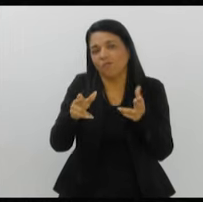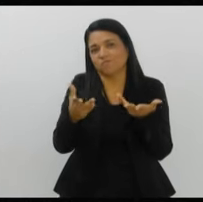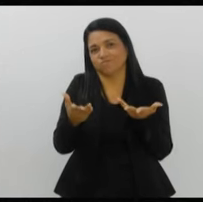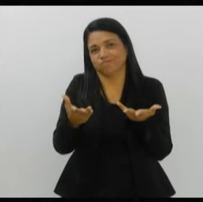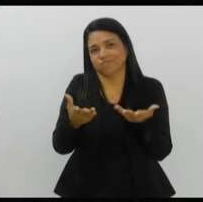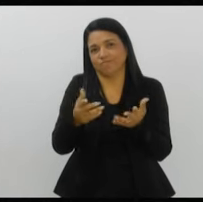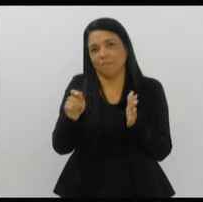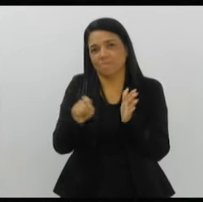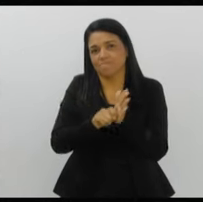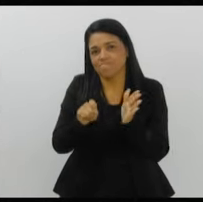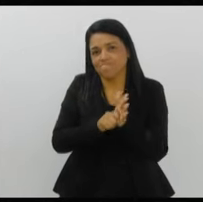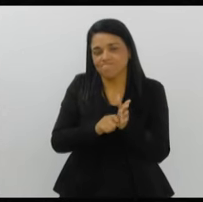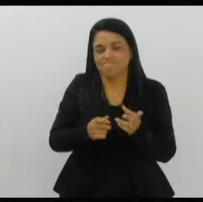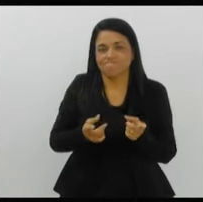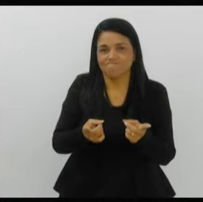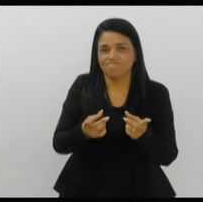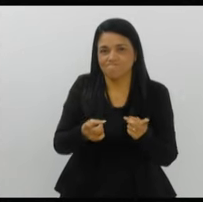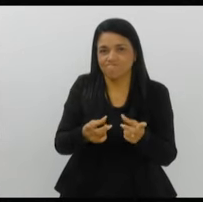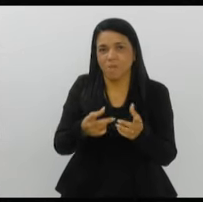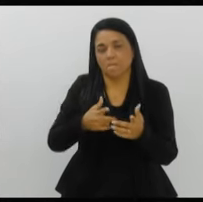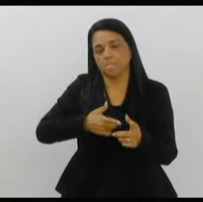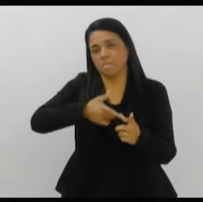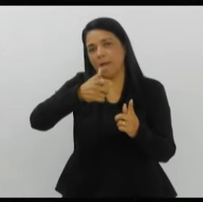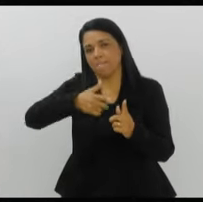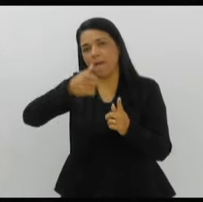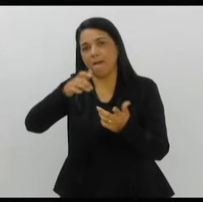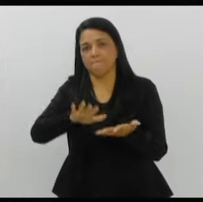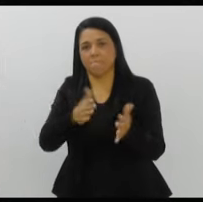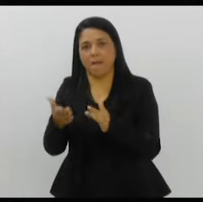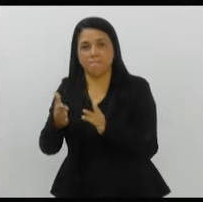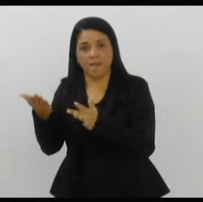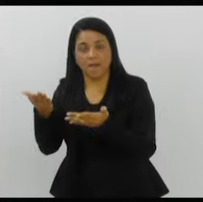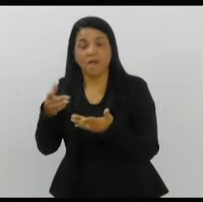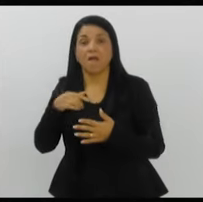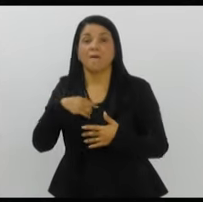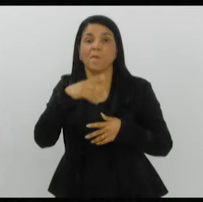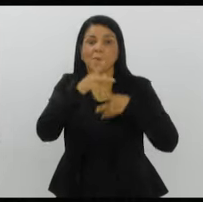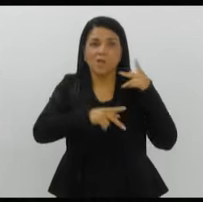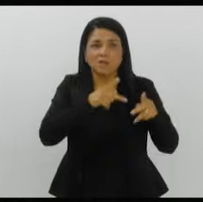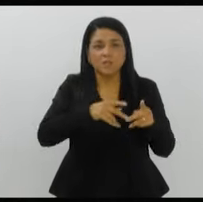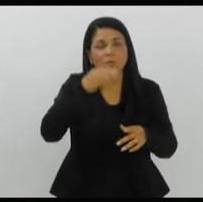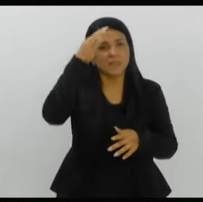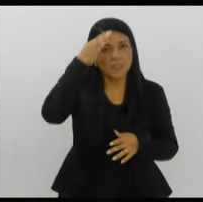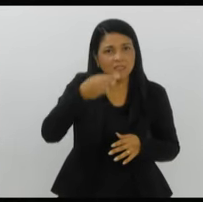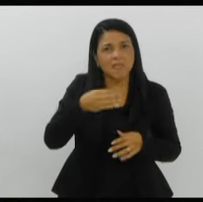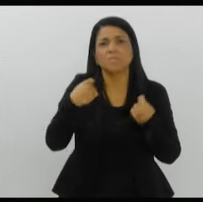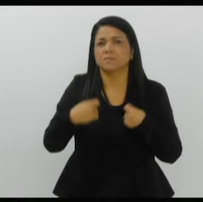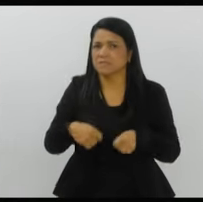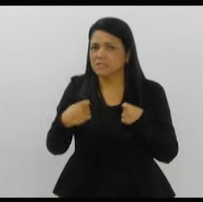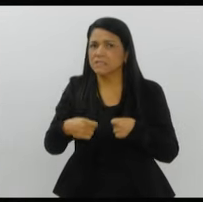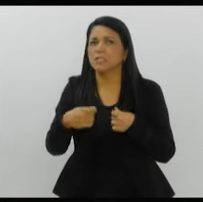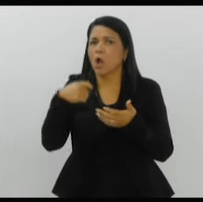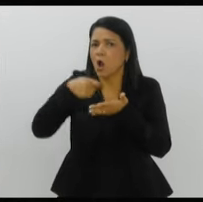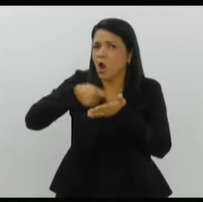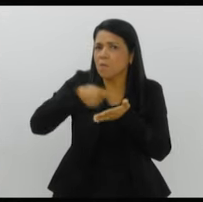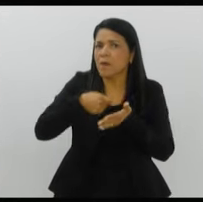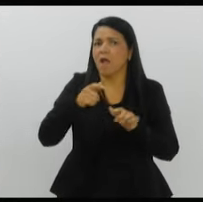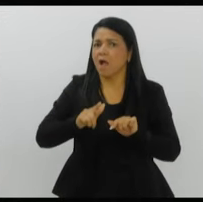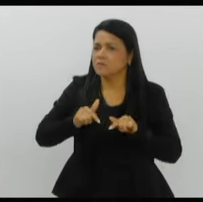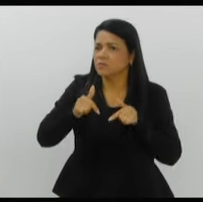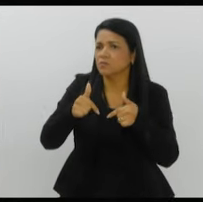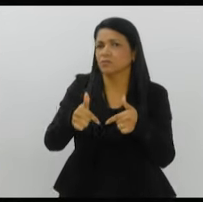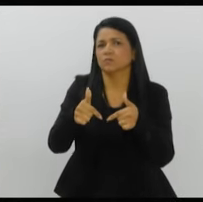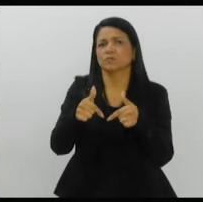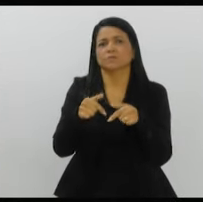mesma coisa vem acontecendo. E a população tem que entender, a população tem que começar a cobrar mesmo. Ações, isso é